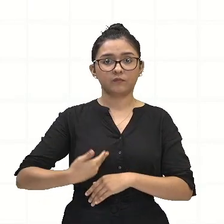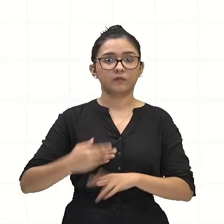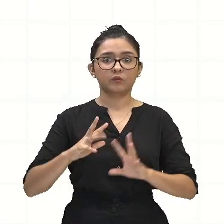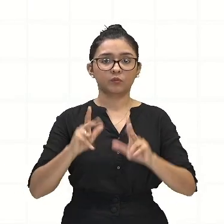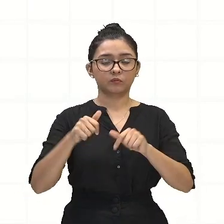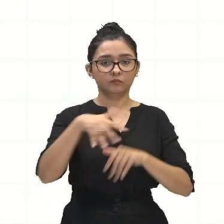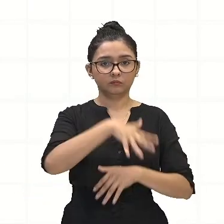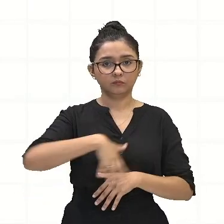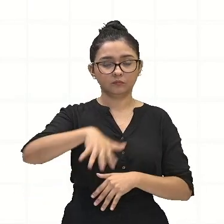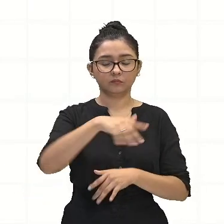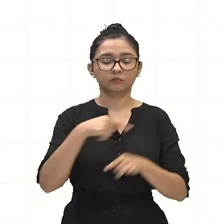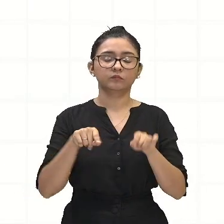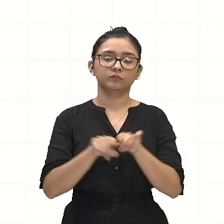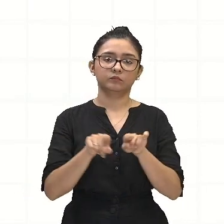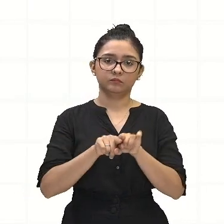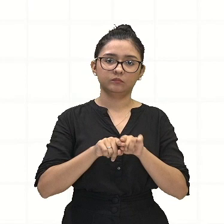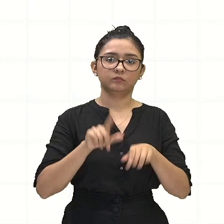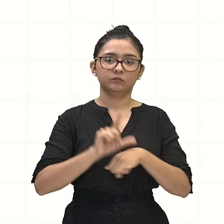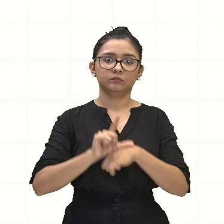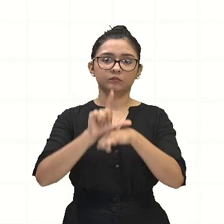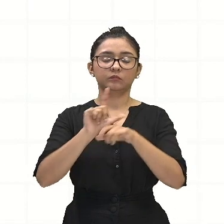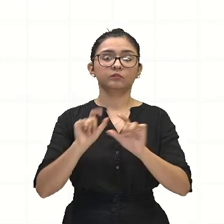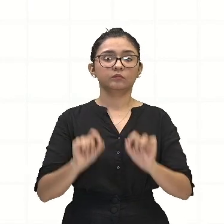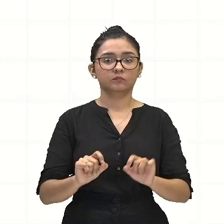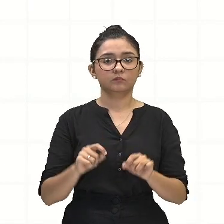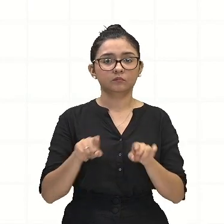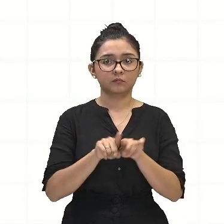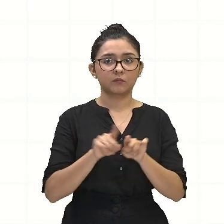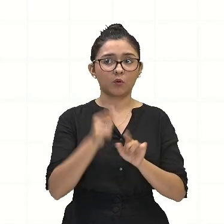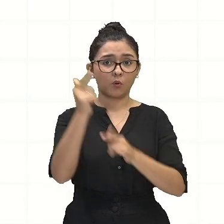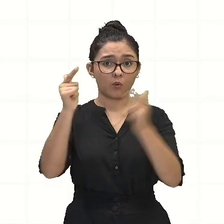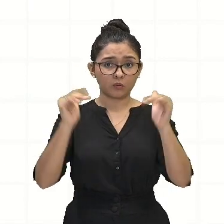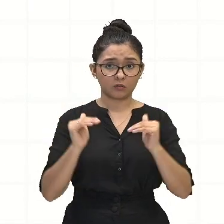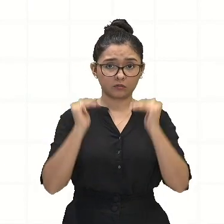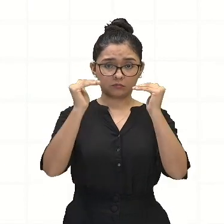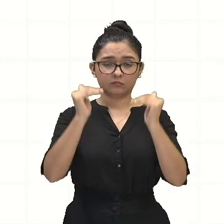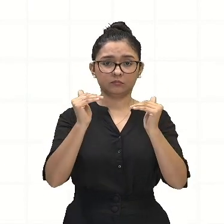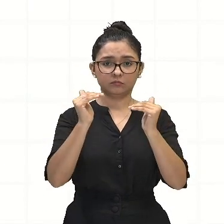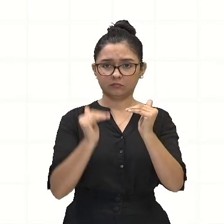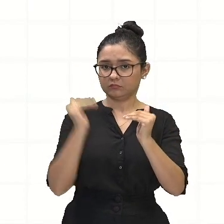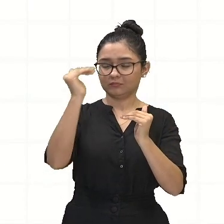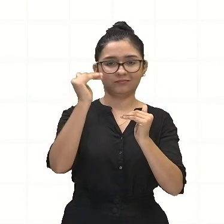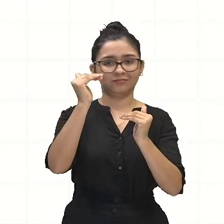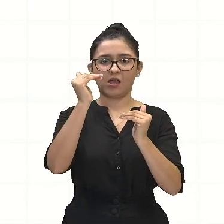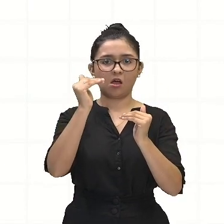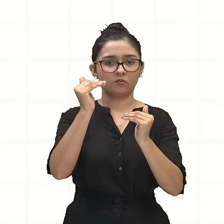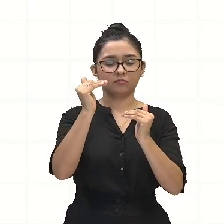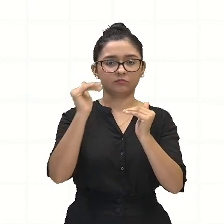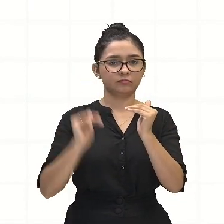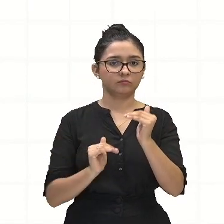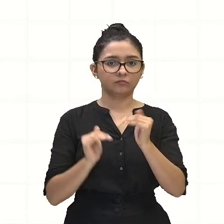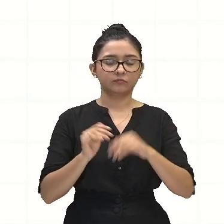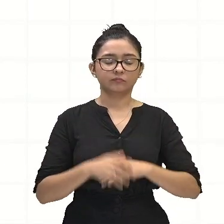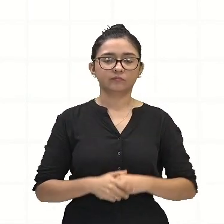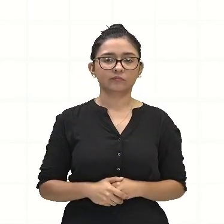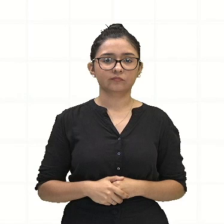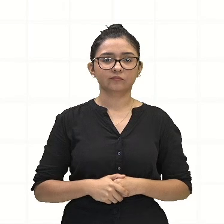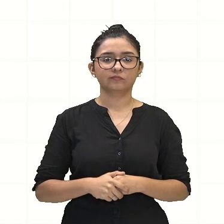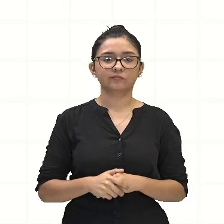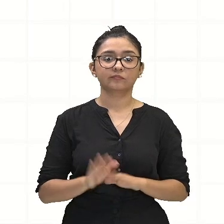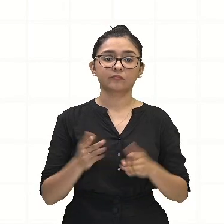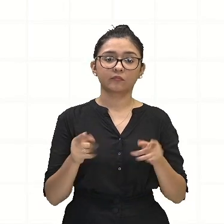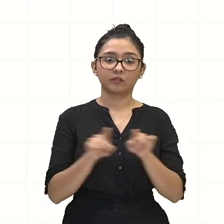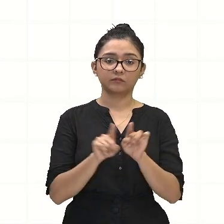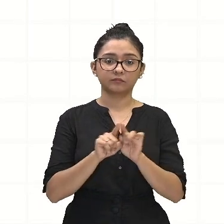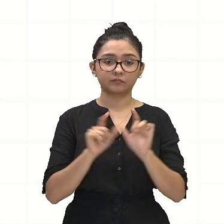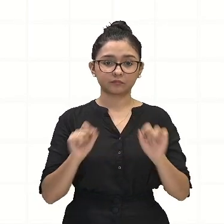território, governa de forma que nenhuma autoridade se sobrepõe à dele. Ao contrário